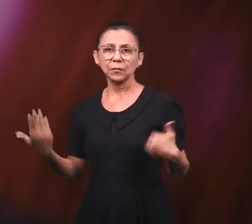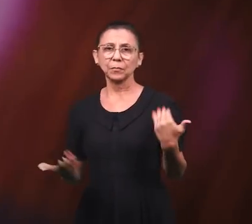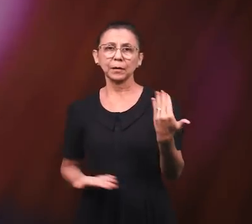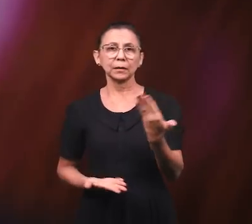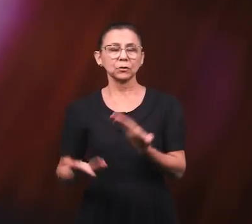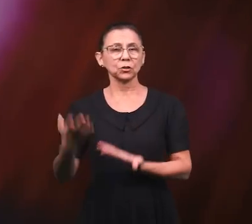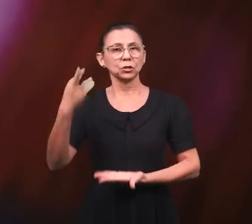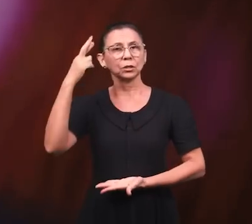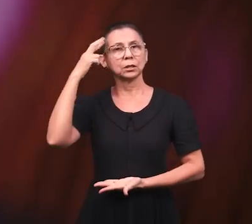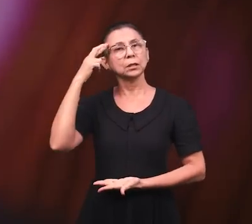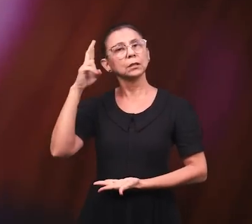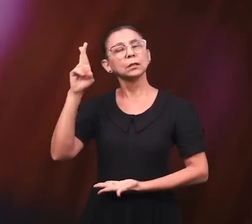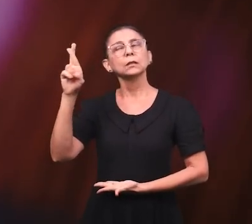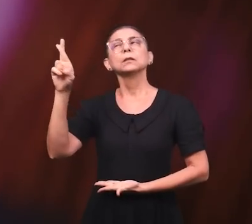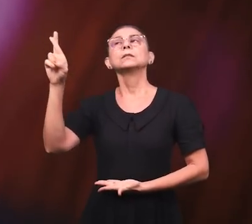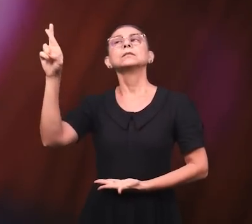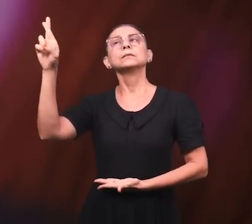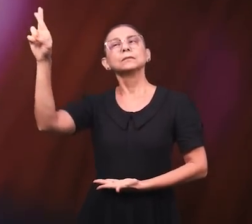separado